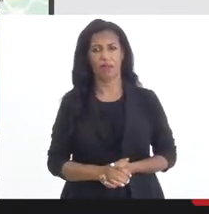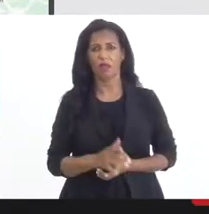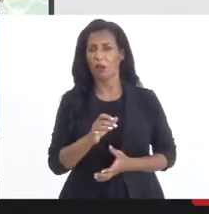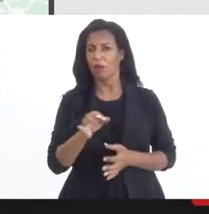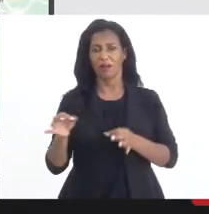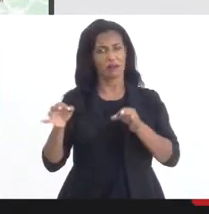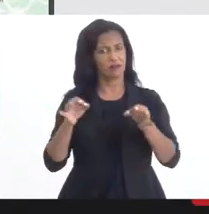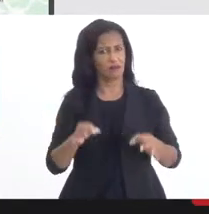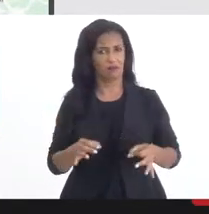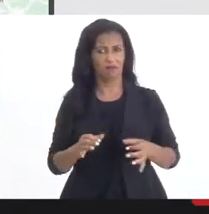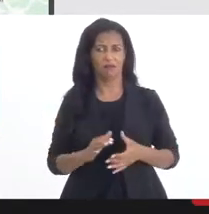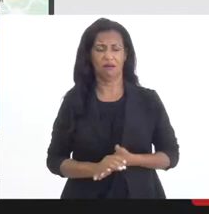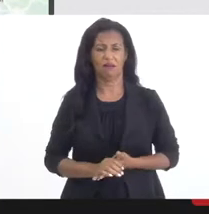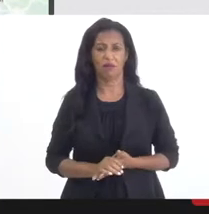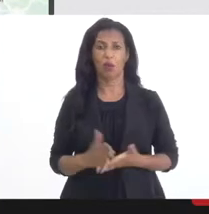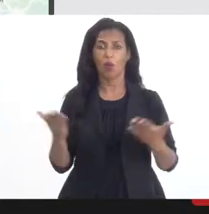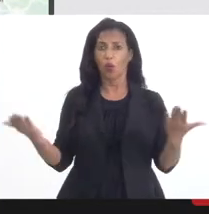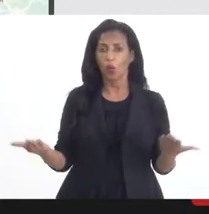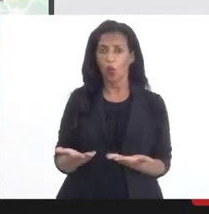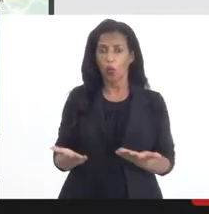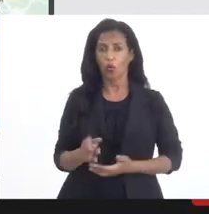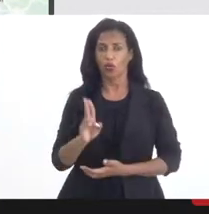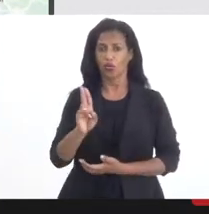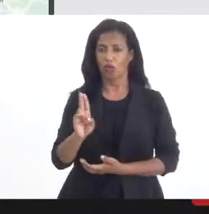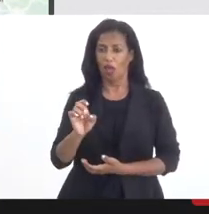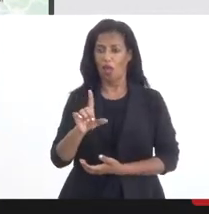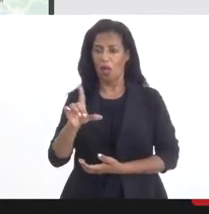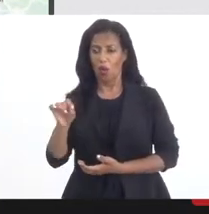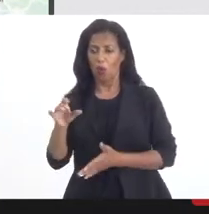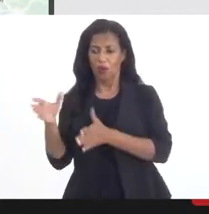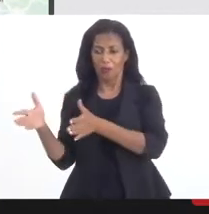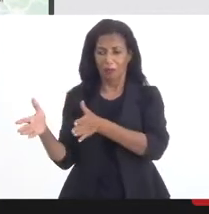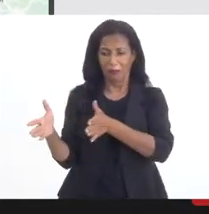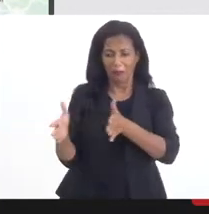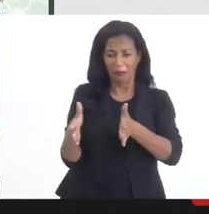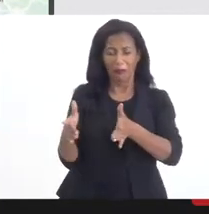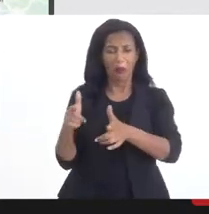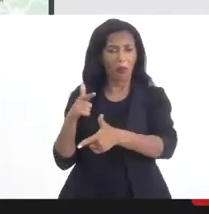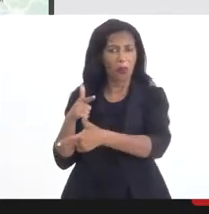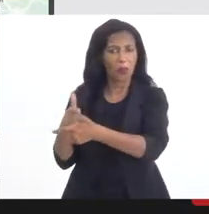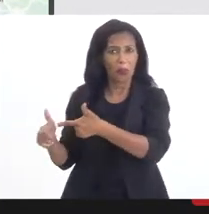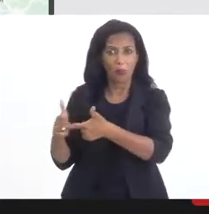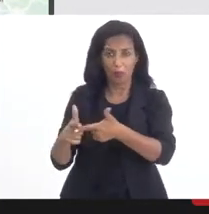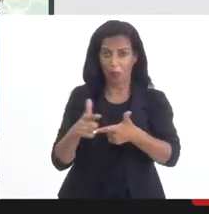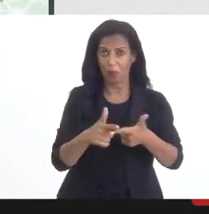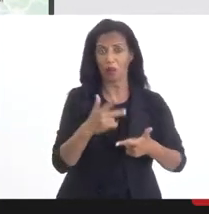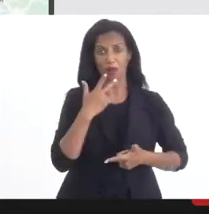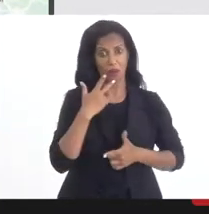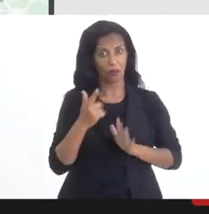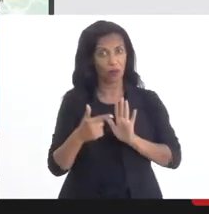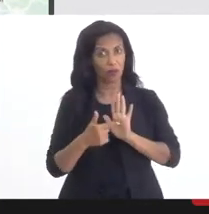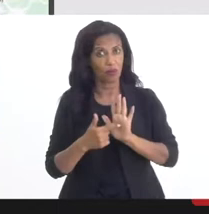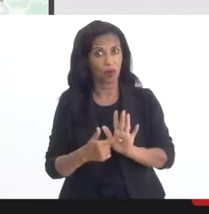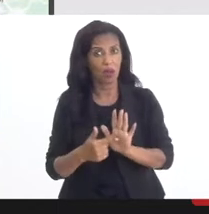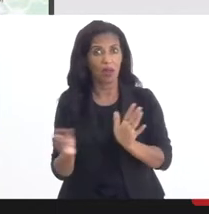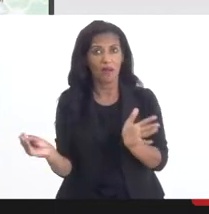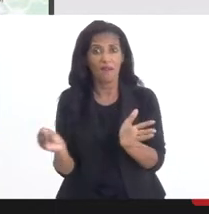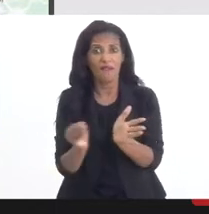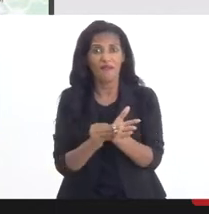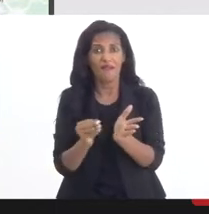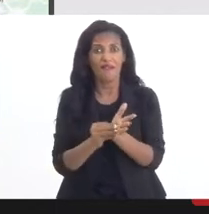adequada. Hoje a UESO passa por um terrível problema, e eu vou citar aqui, de falta